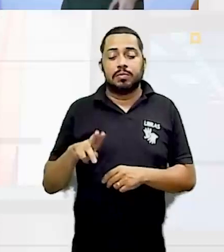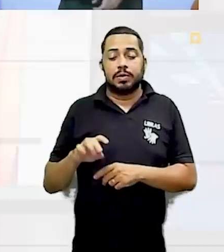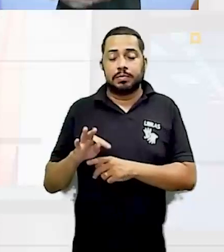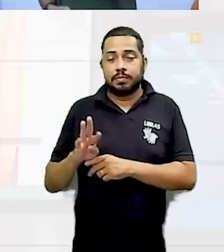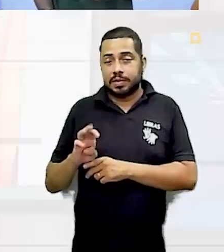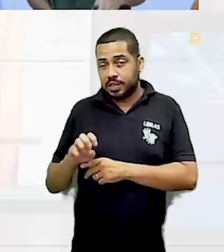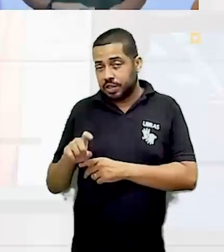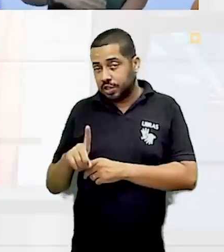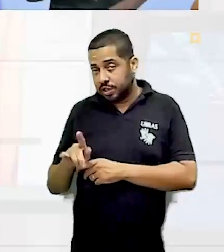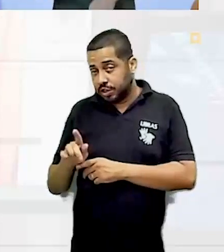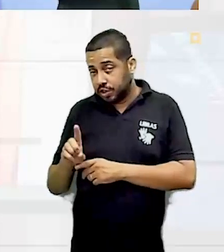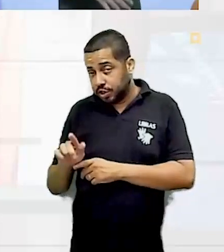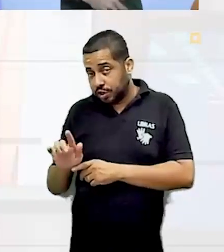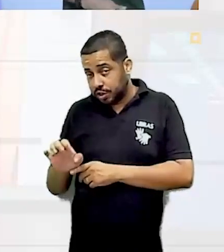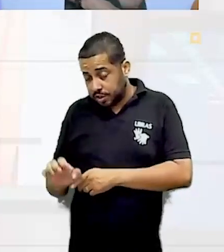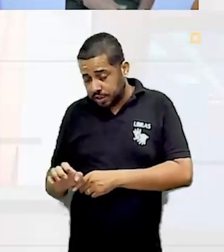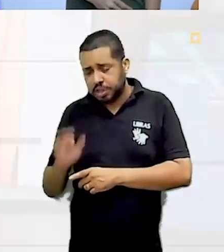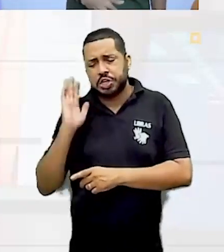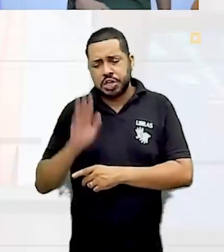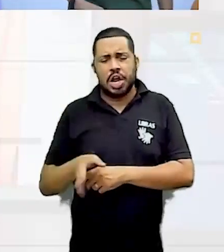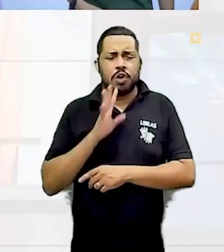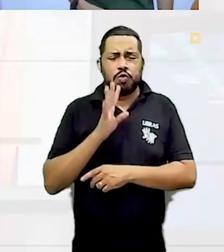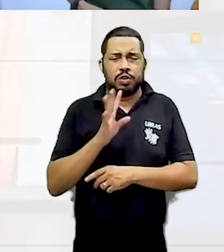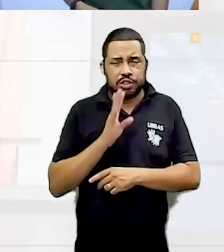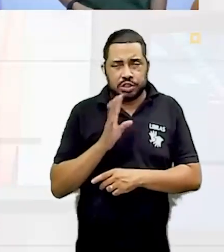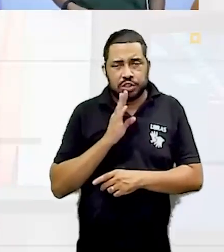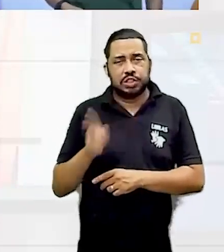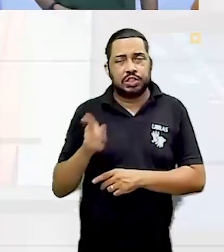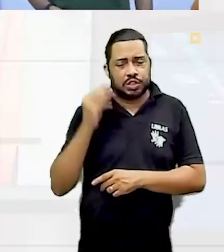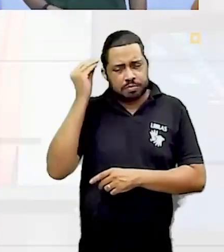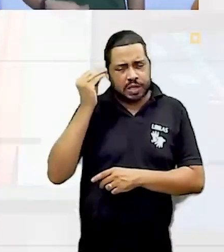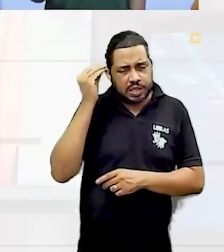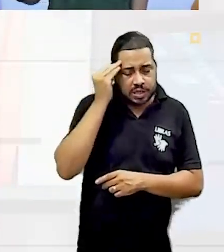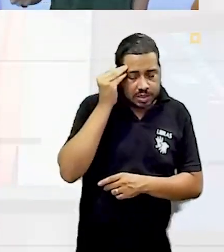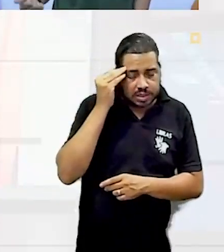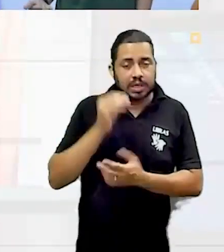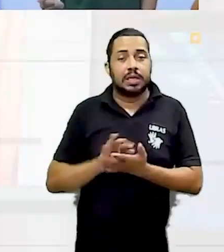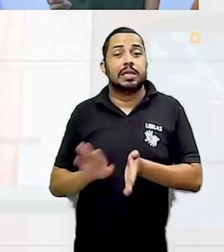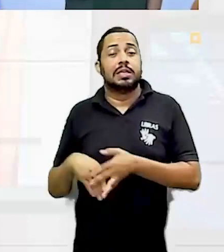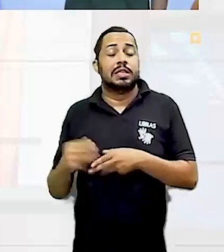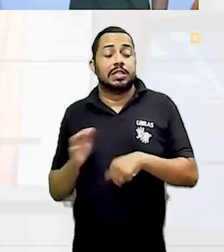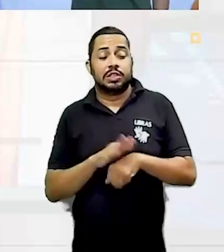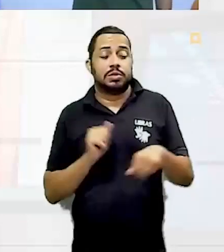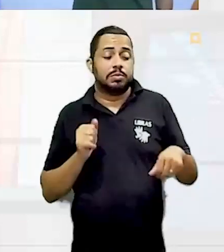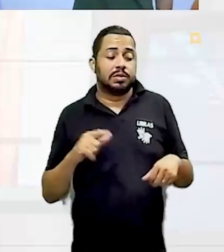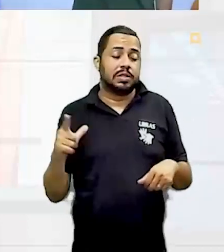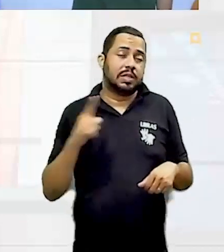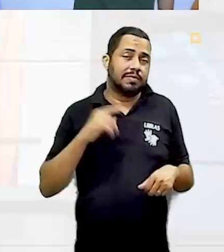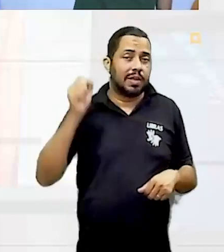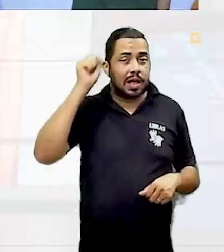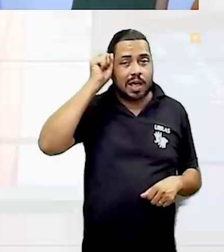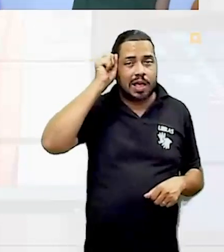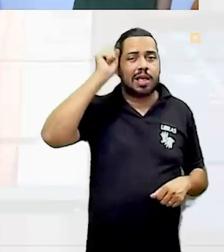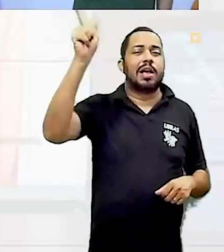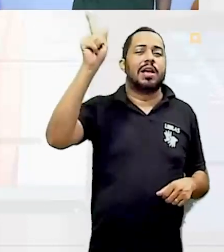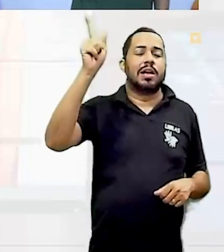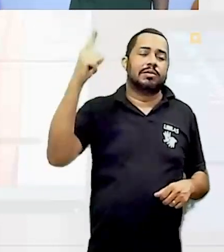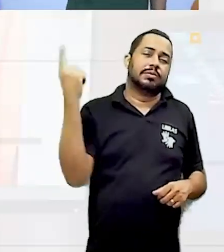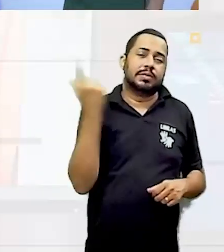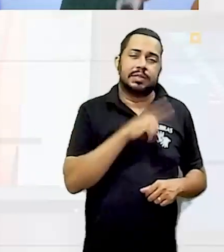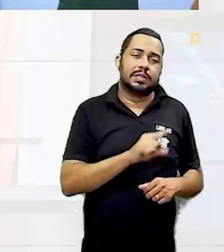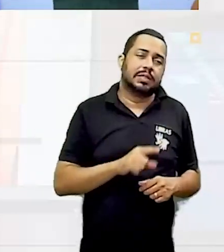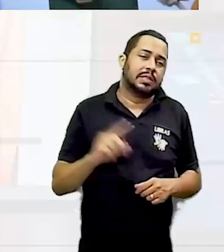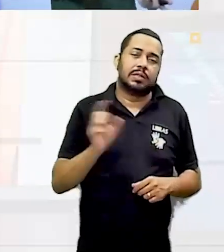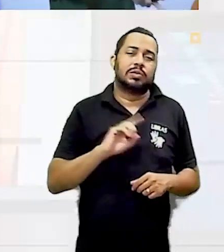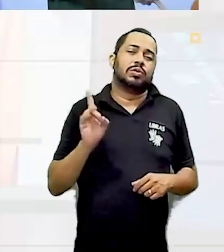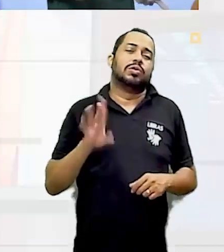esse conhecimento de fotografia, já era bem estudado na área, e depois que ele chamou, ele teve uma ideia para conseguir capturar